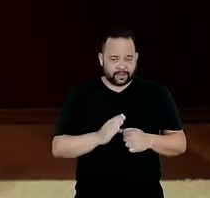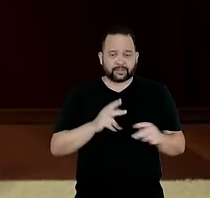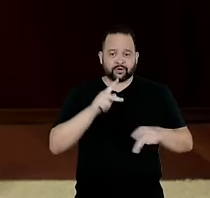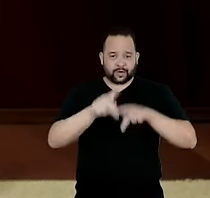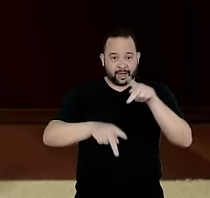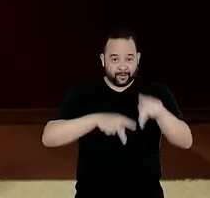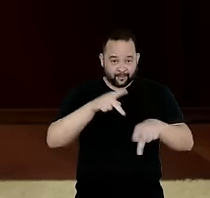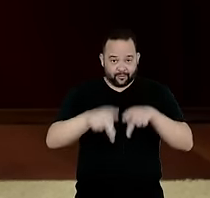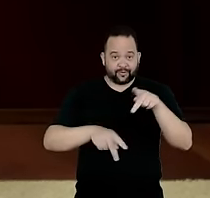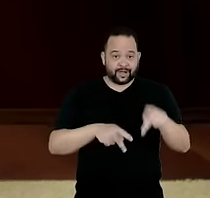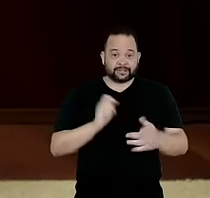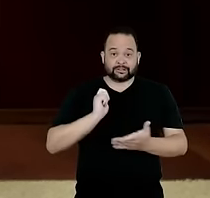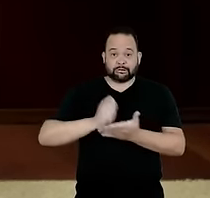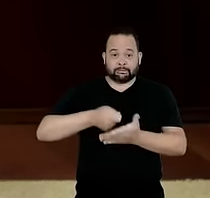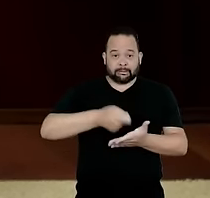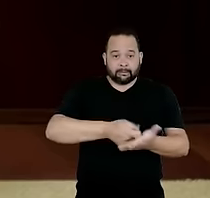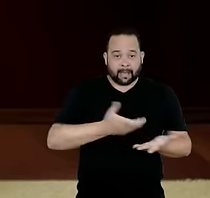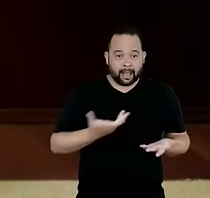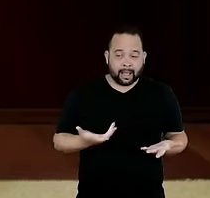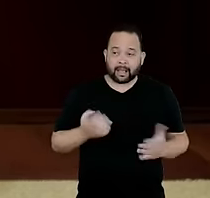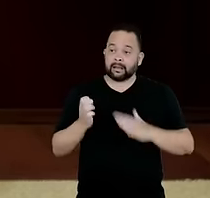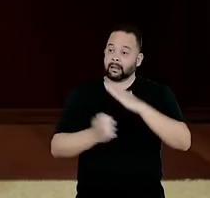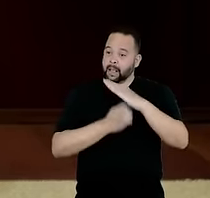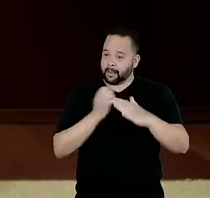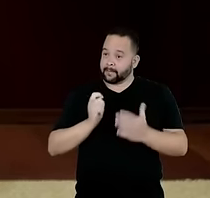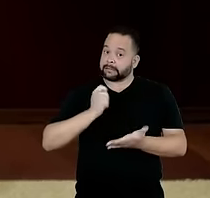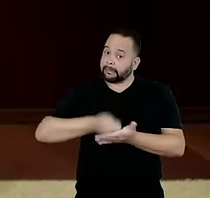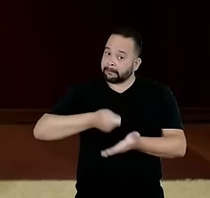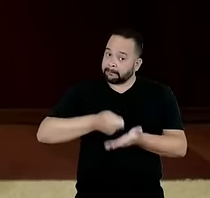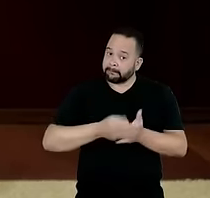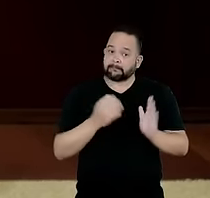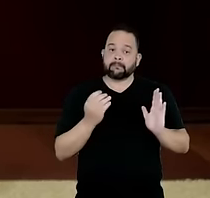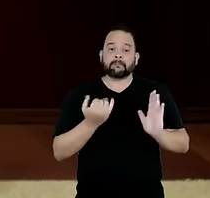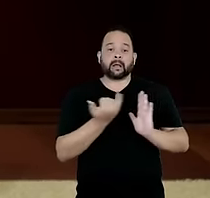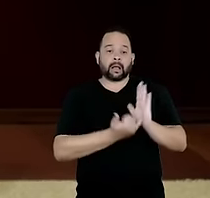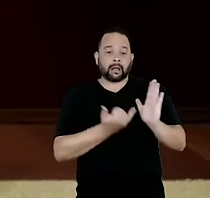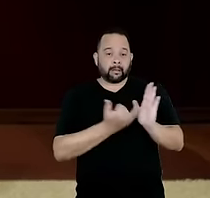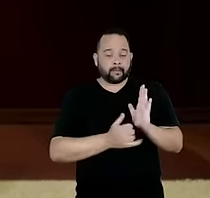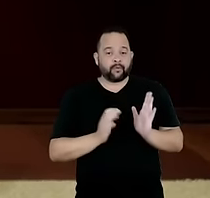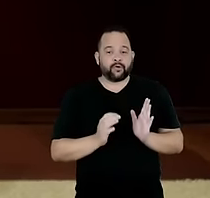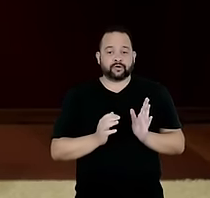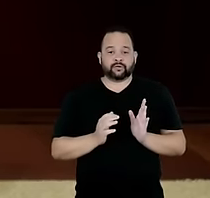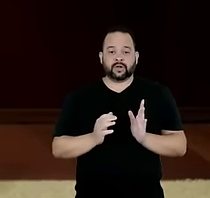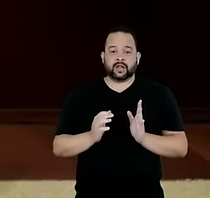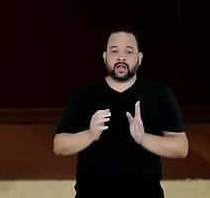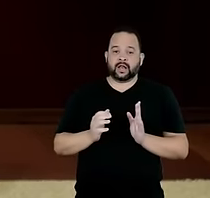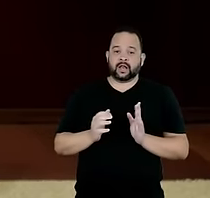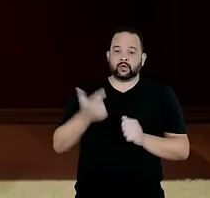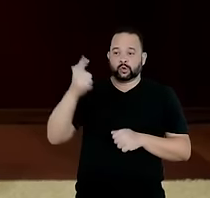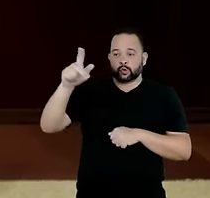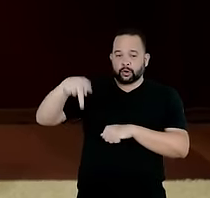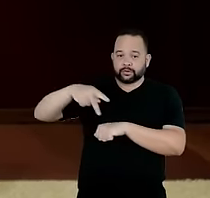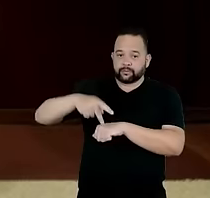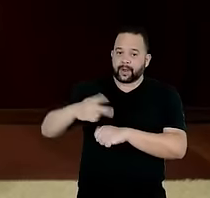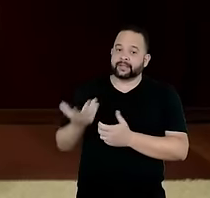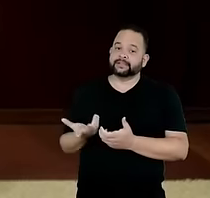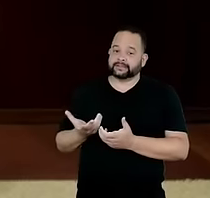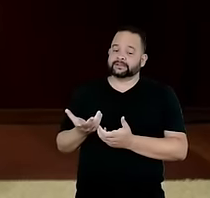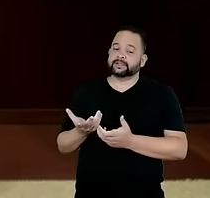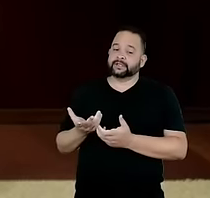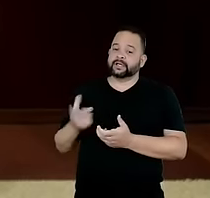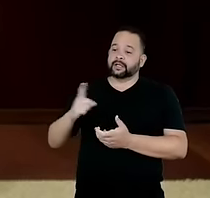pessoa física Fundação empresa que tá comprando o título do governo tá colocando lá fora você tem o mundo muitas vezes colocando dinheiro na economia mas chama